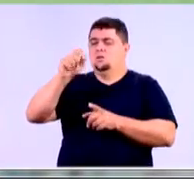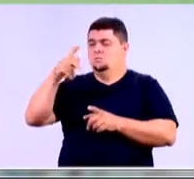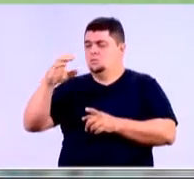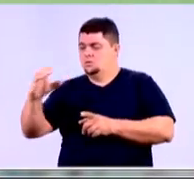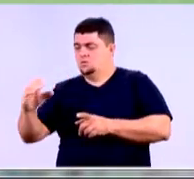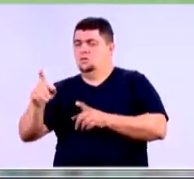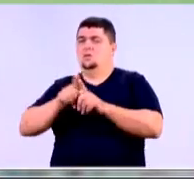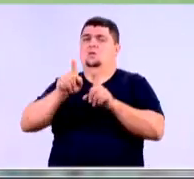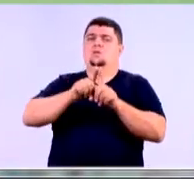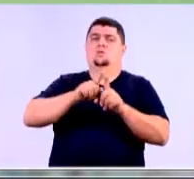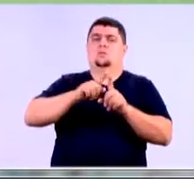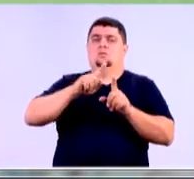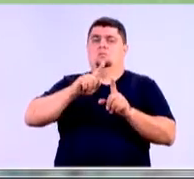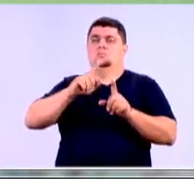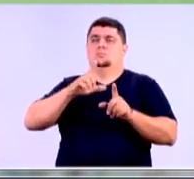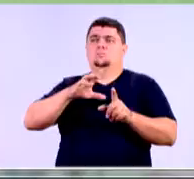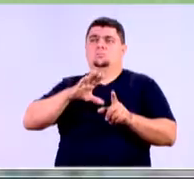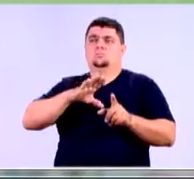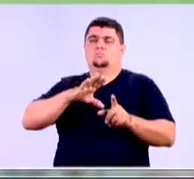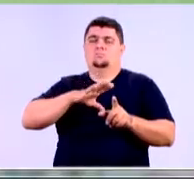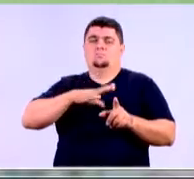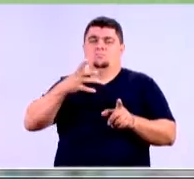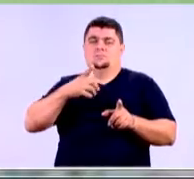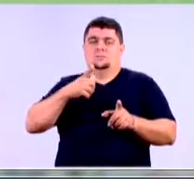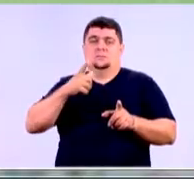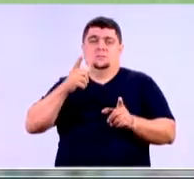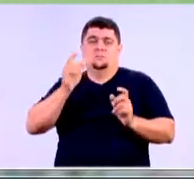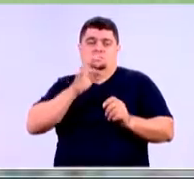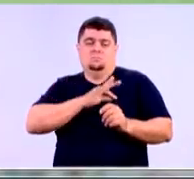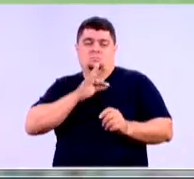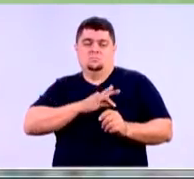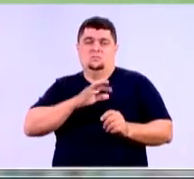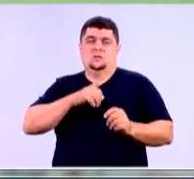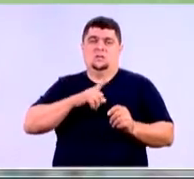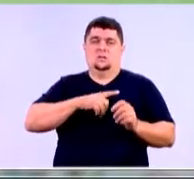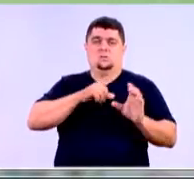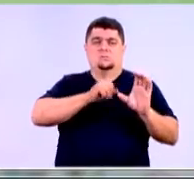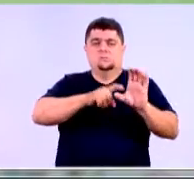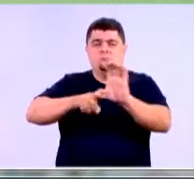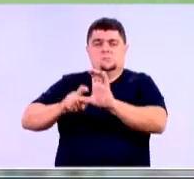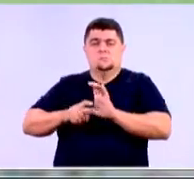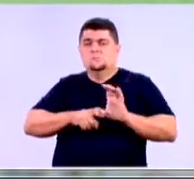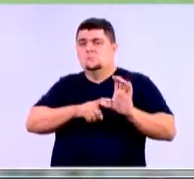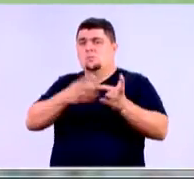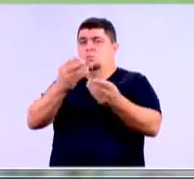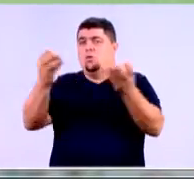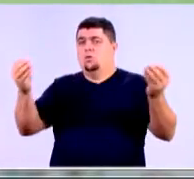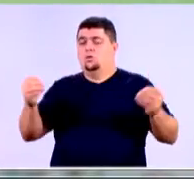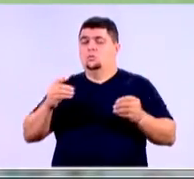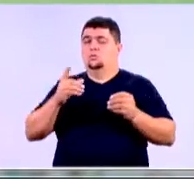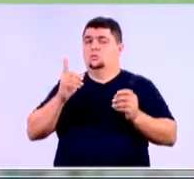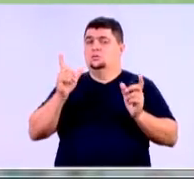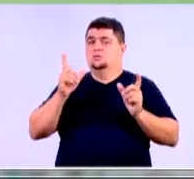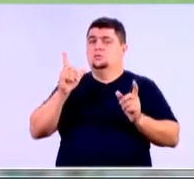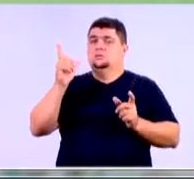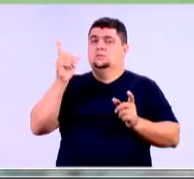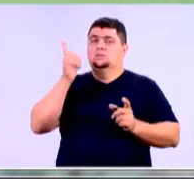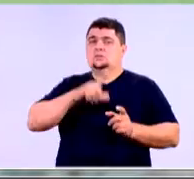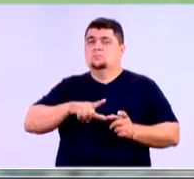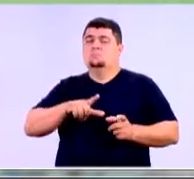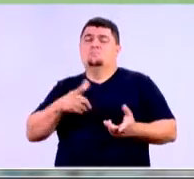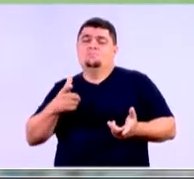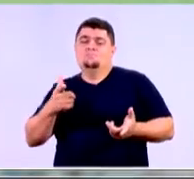A capacidade, você vai ver qual a renda dessa pessoa, com o comprometimento dessa renda, e as condições, essa pessoa vai conseguir pagar